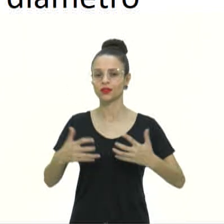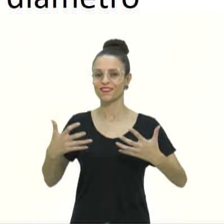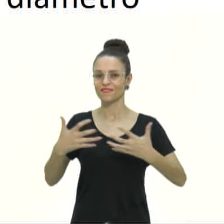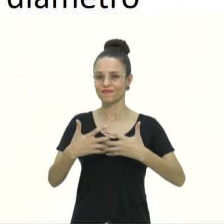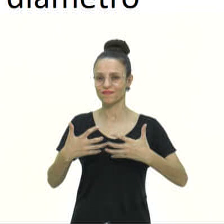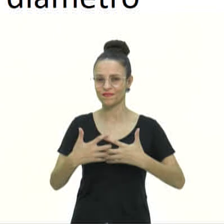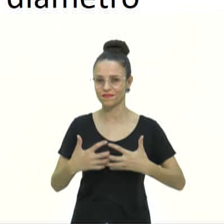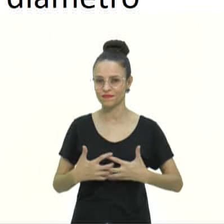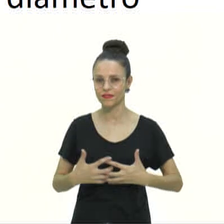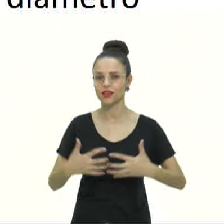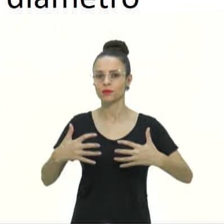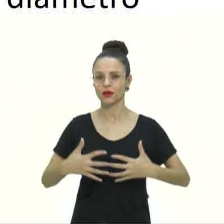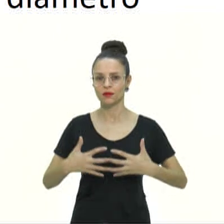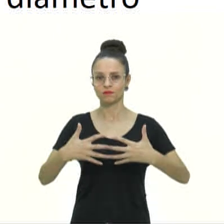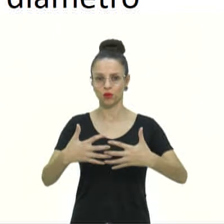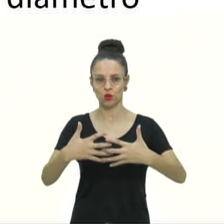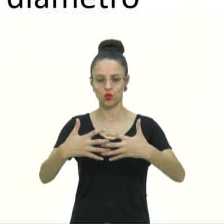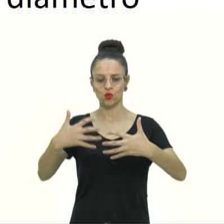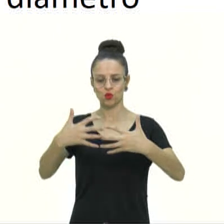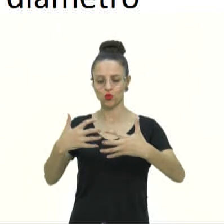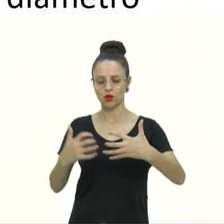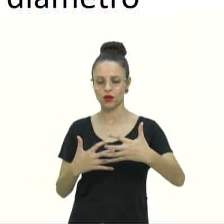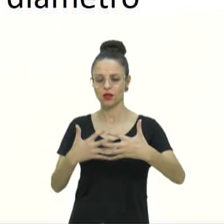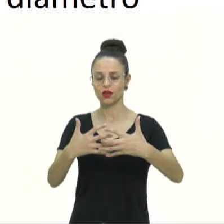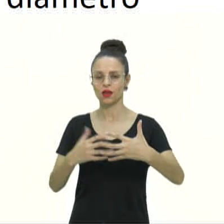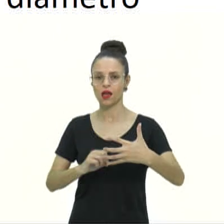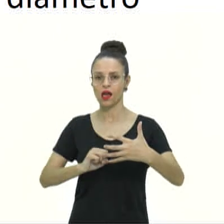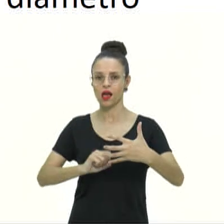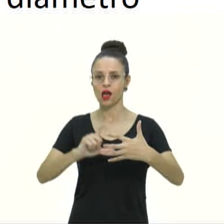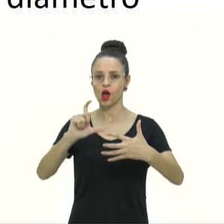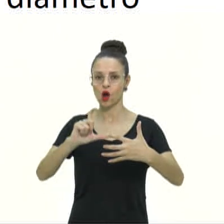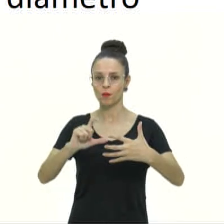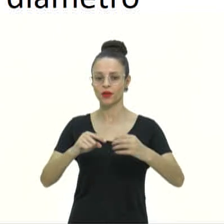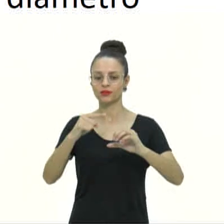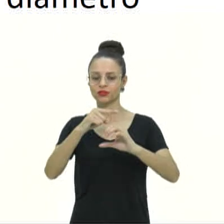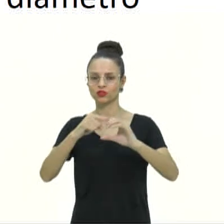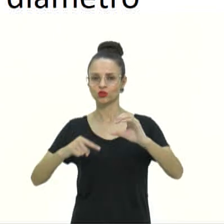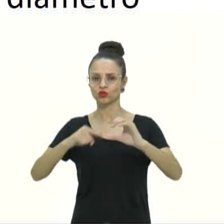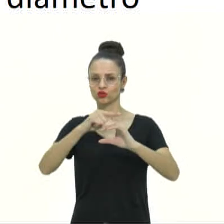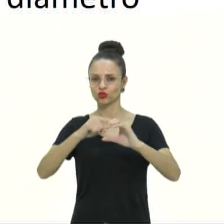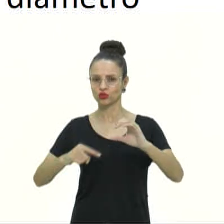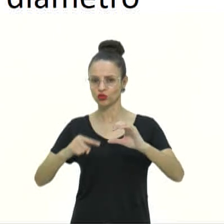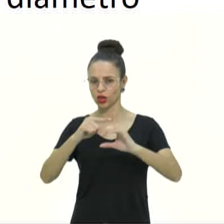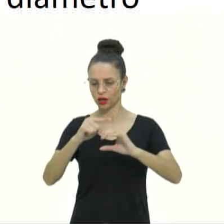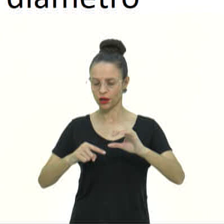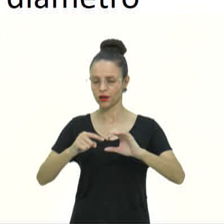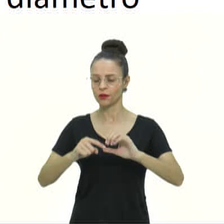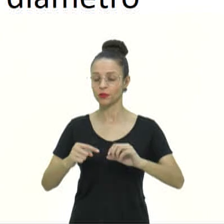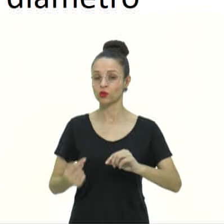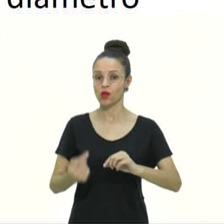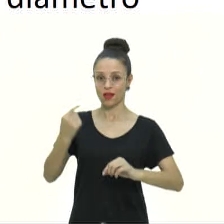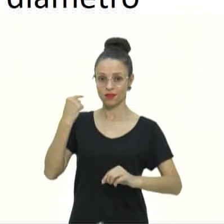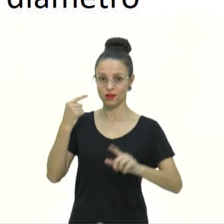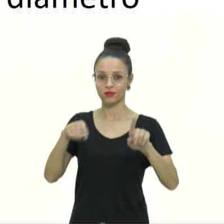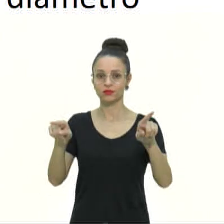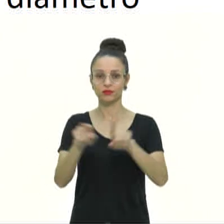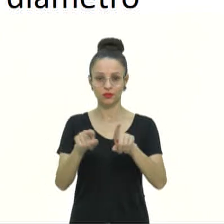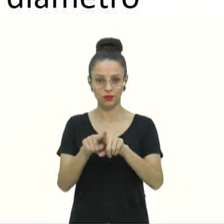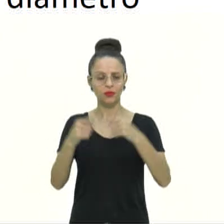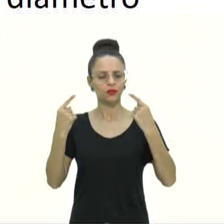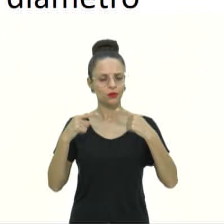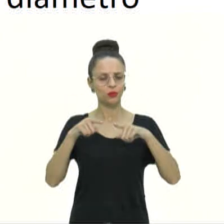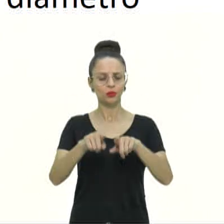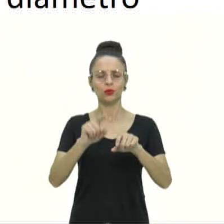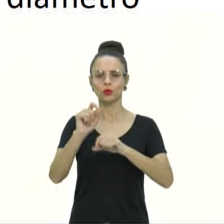musculares elevam as costelas inferiores, aumentando o diâmetro transversal do tórax inferior. Ao mesmo tempo, através do